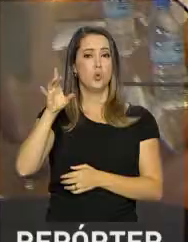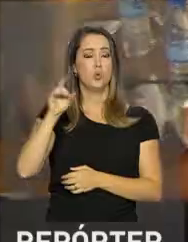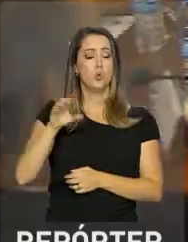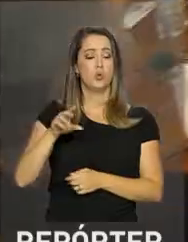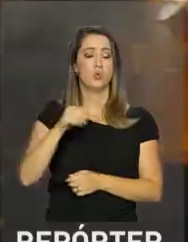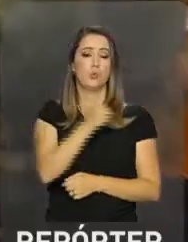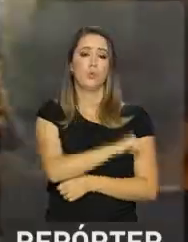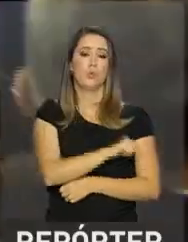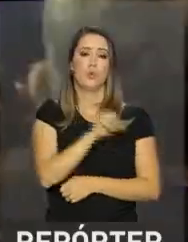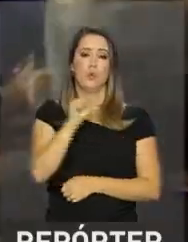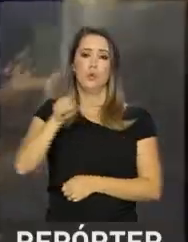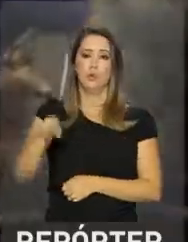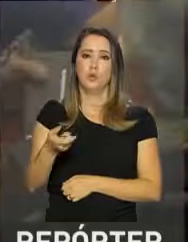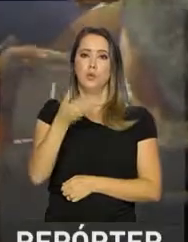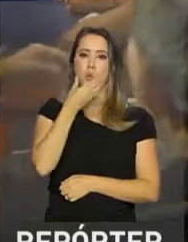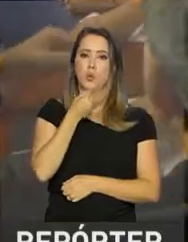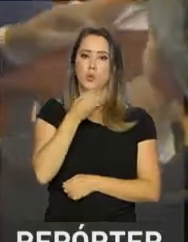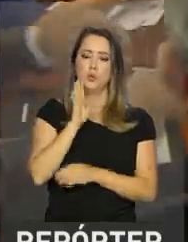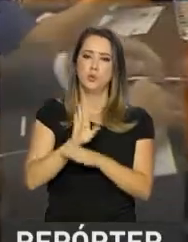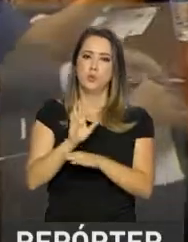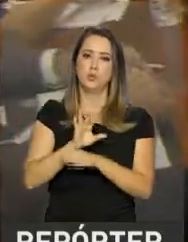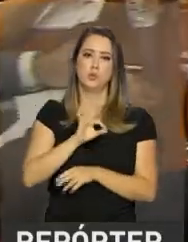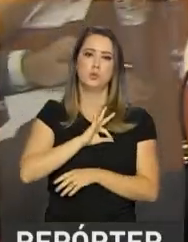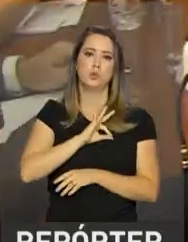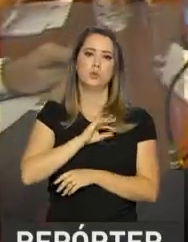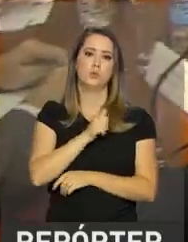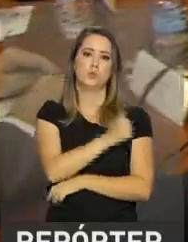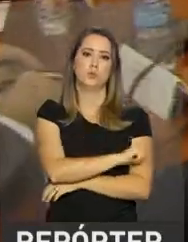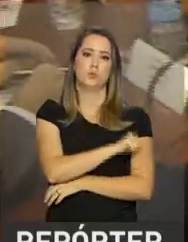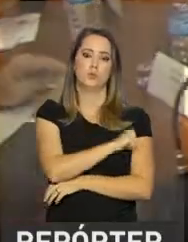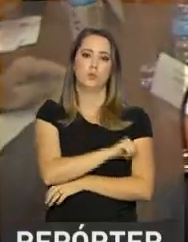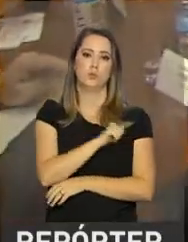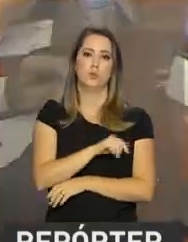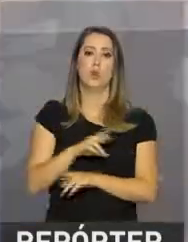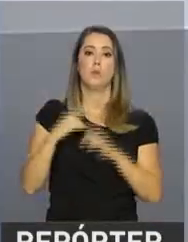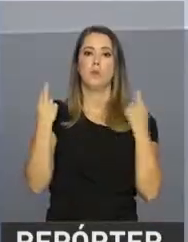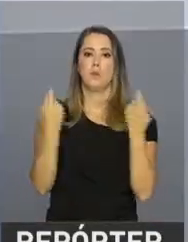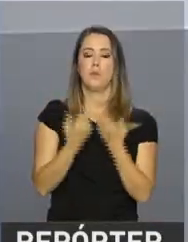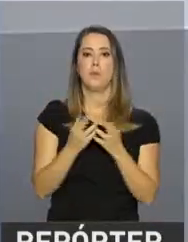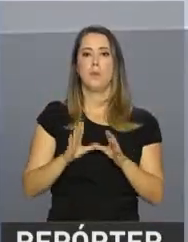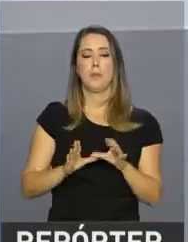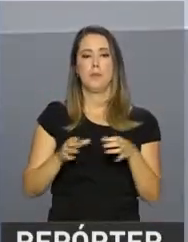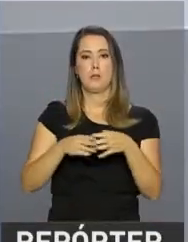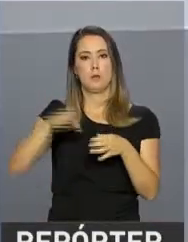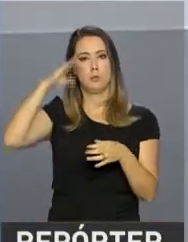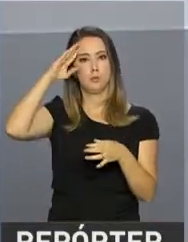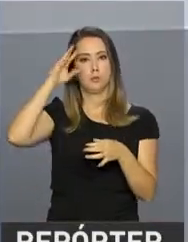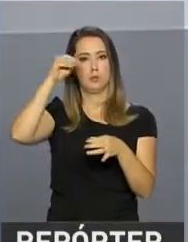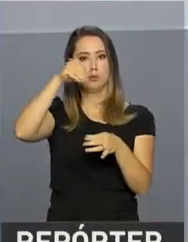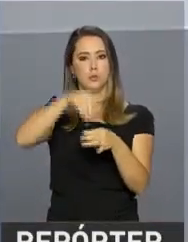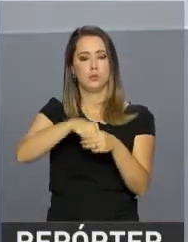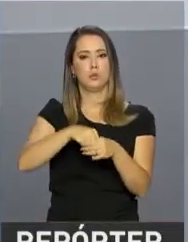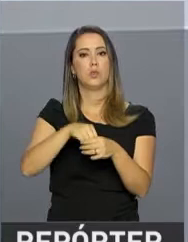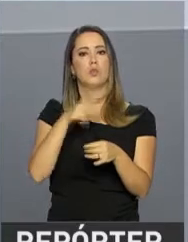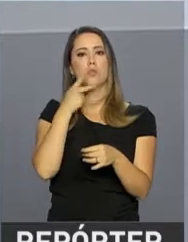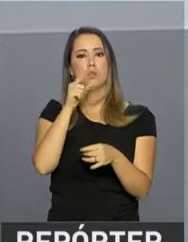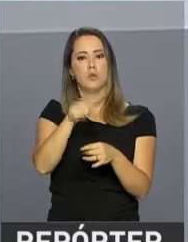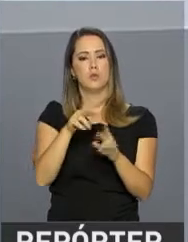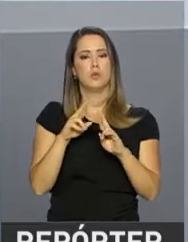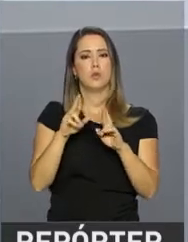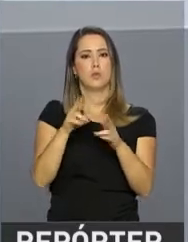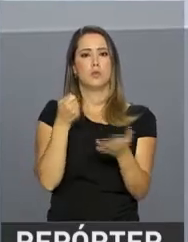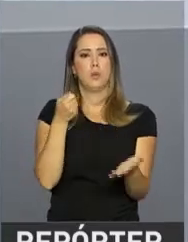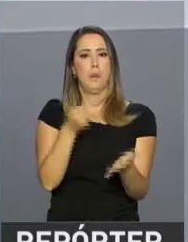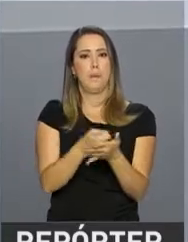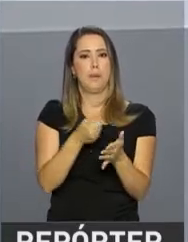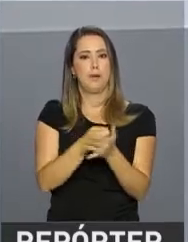janeiro com 8 mil homens que ajudam as polícias no rio durante a reunião o interventor general braga neto disse que espera